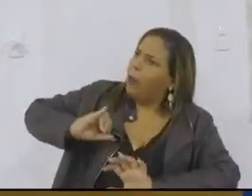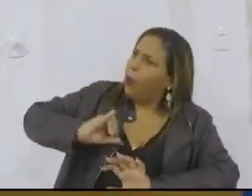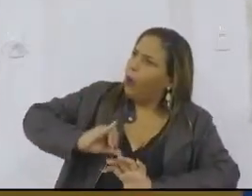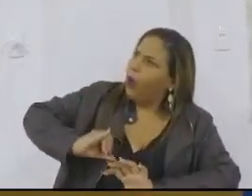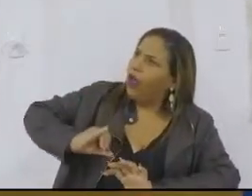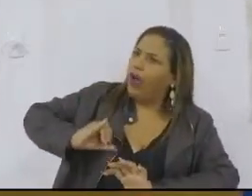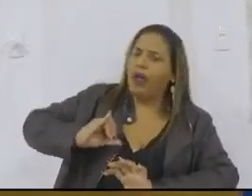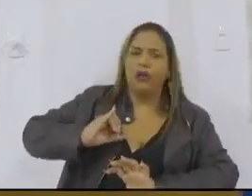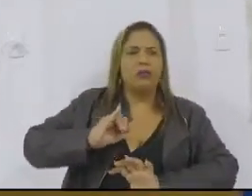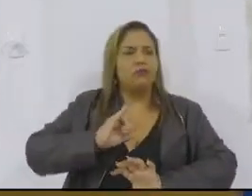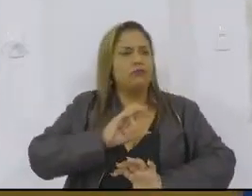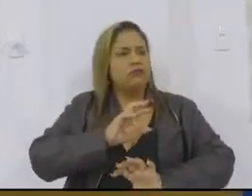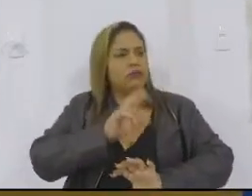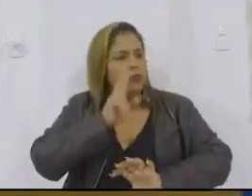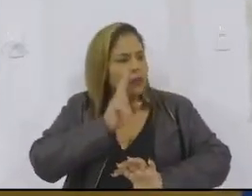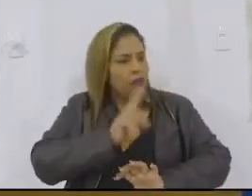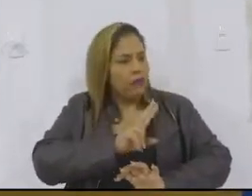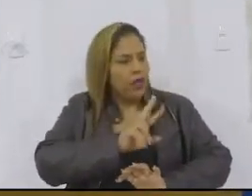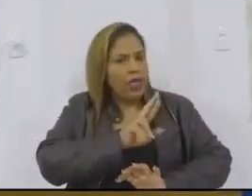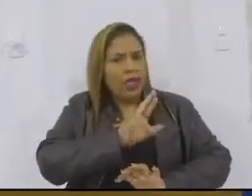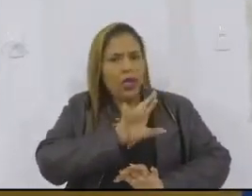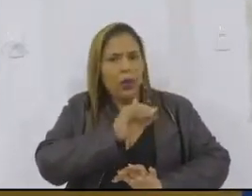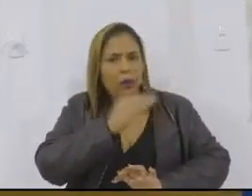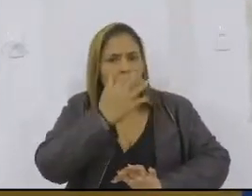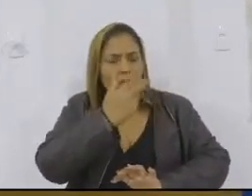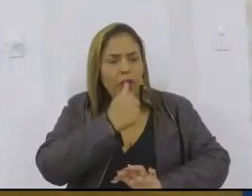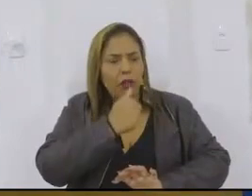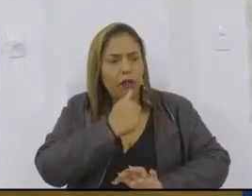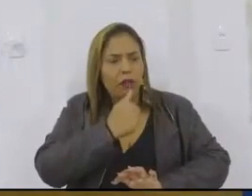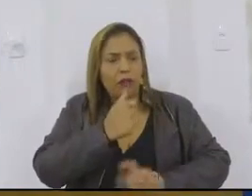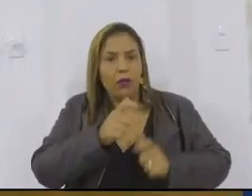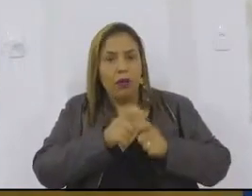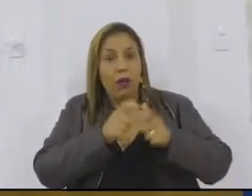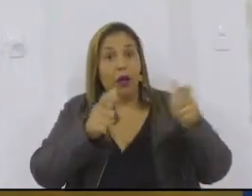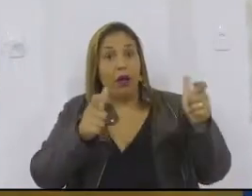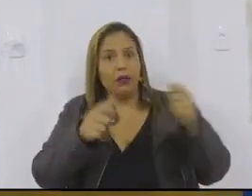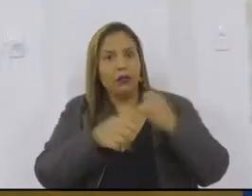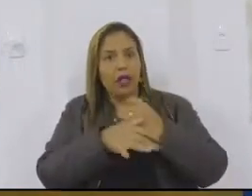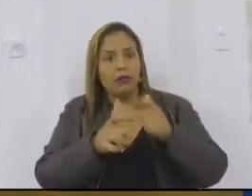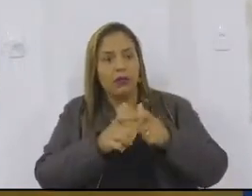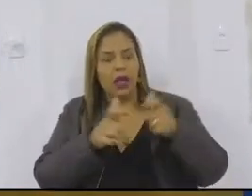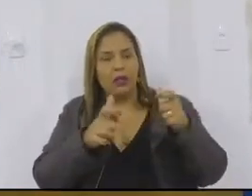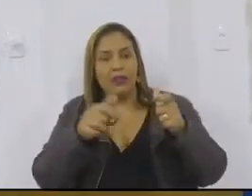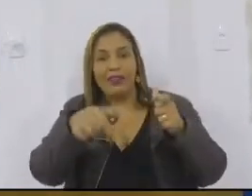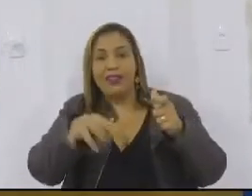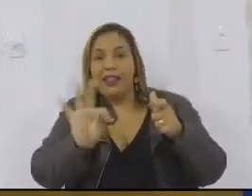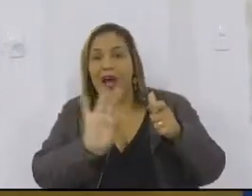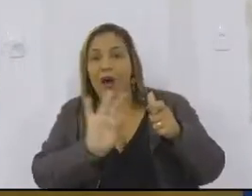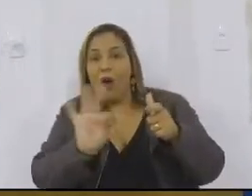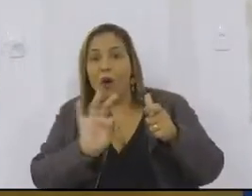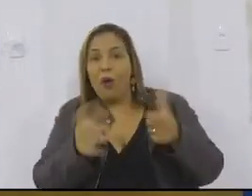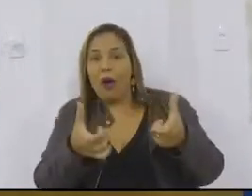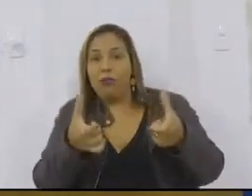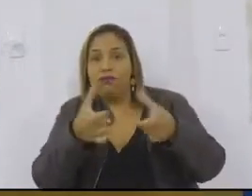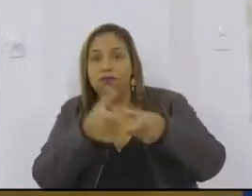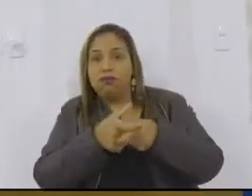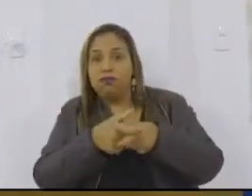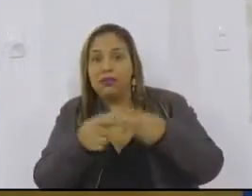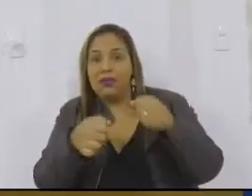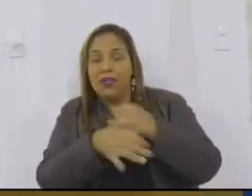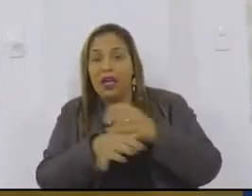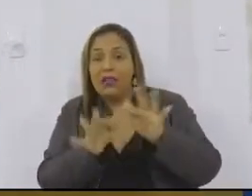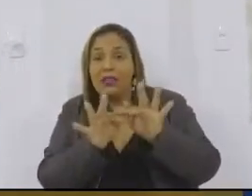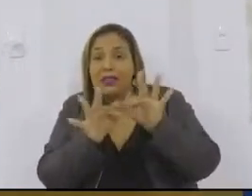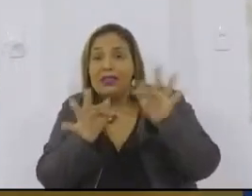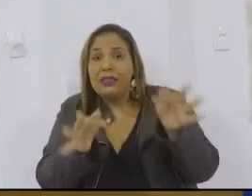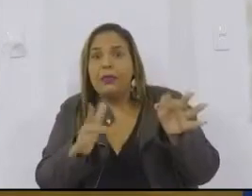Bonito, Casimiro, não tinha uma estação de tratamento, e Tanguá tinha uma estação. Então, isso é muito importante, a nossa cidade garantiu